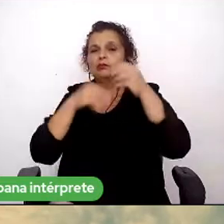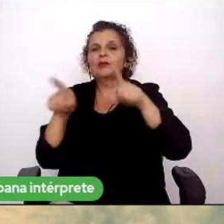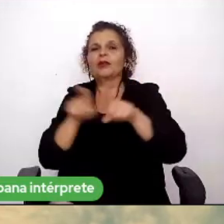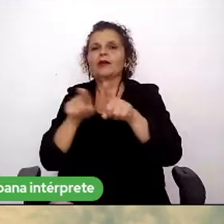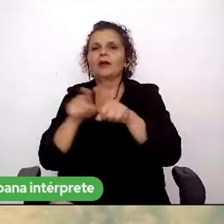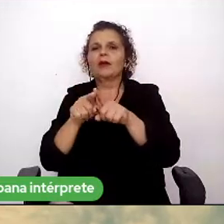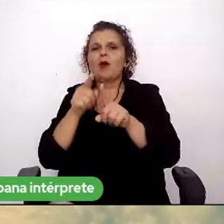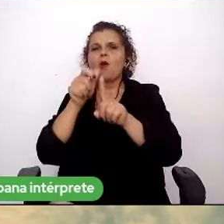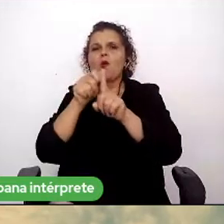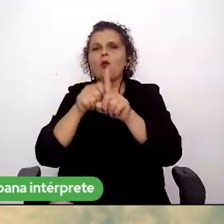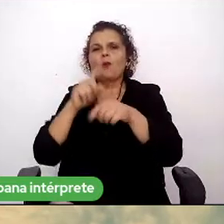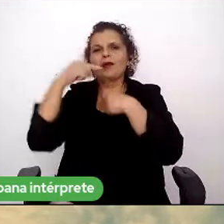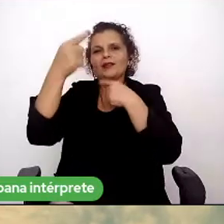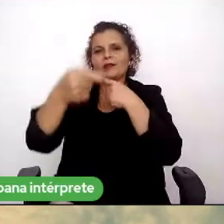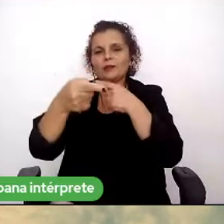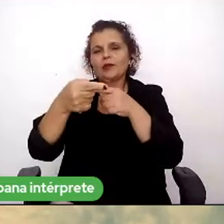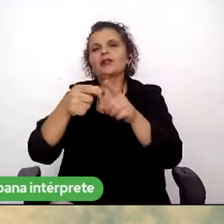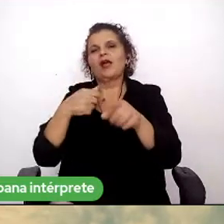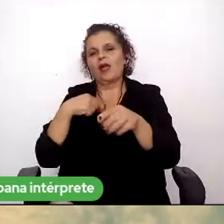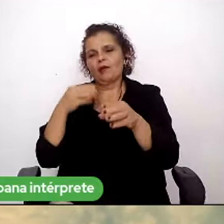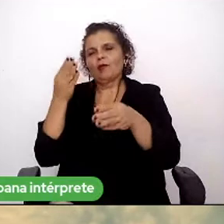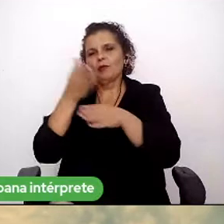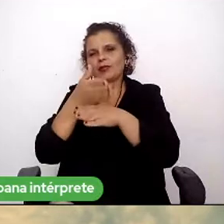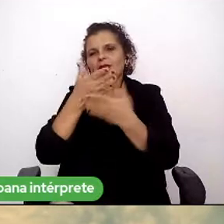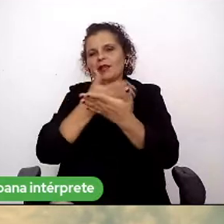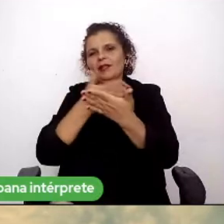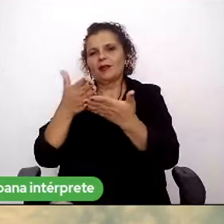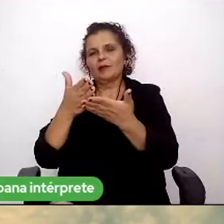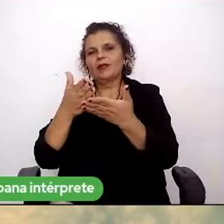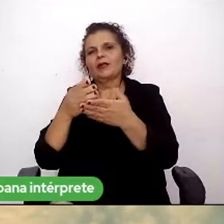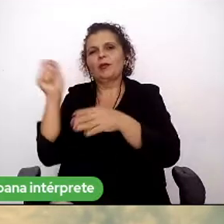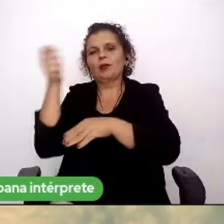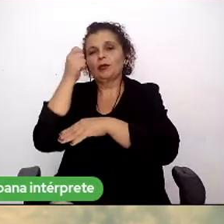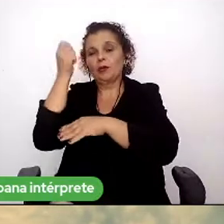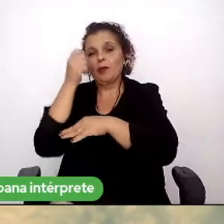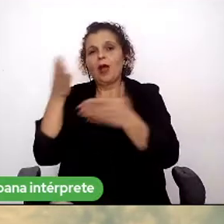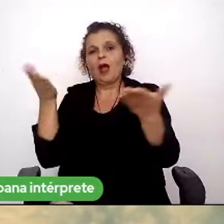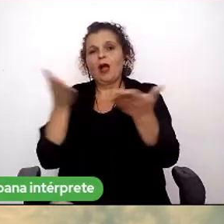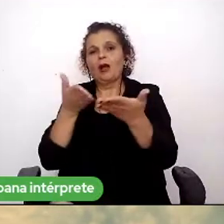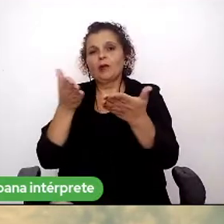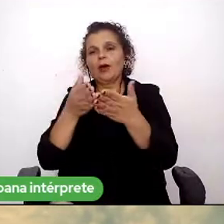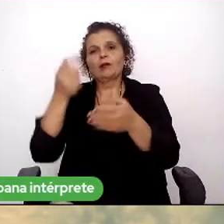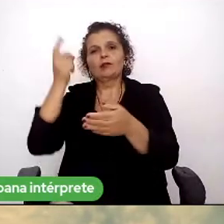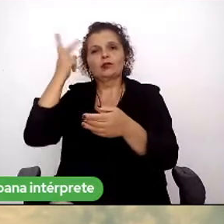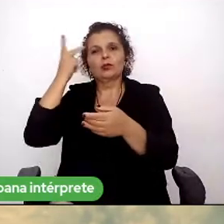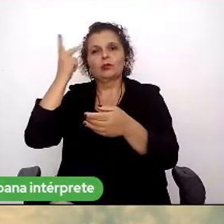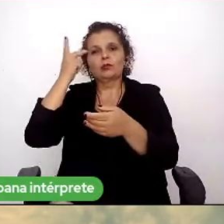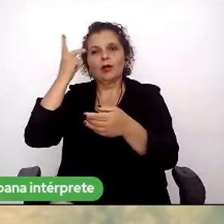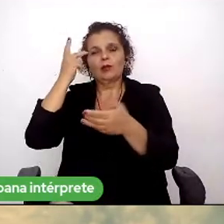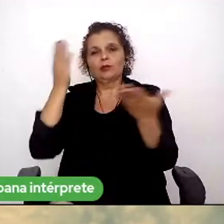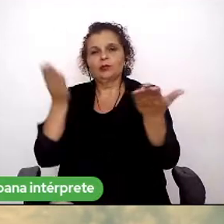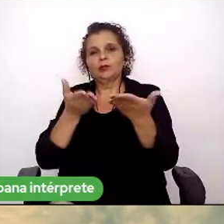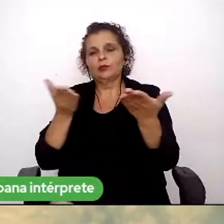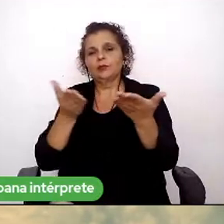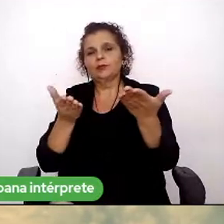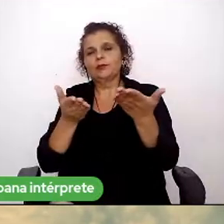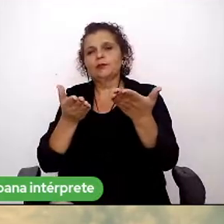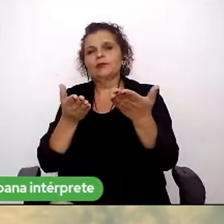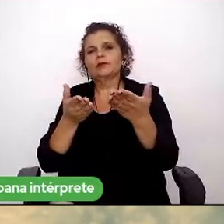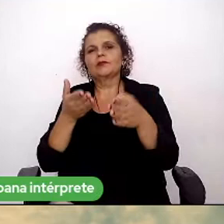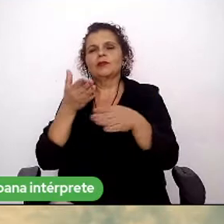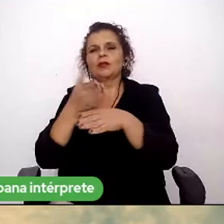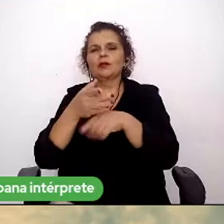depois do Gabriel Viegas na TW, entrei para Porto Alegre também, mas hoje estou aqui no escritório de São Paulo. Já atuei com